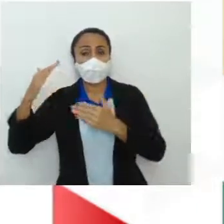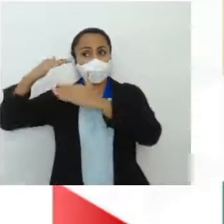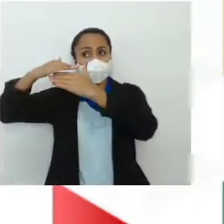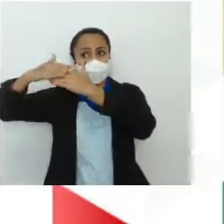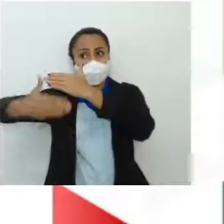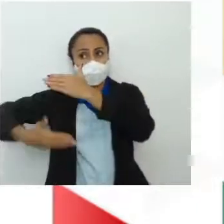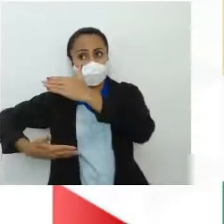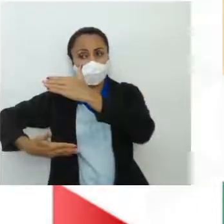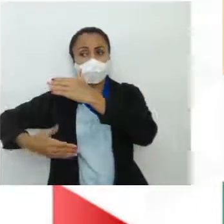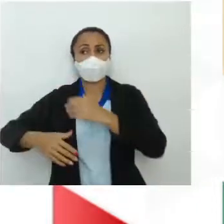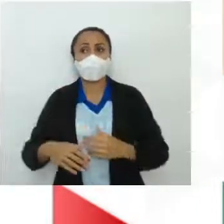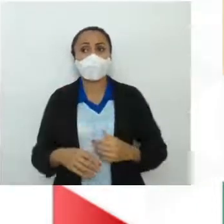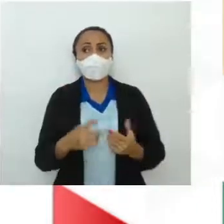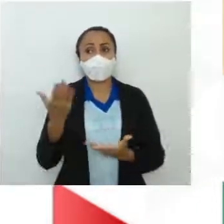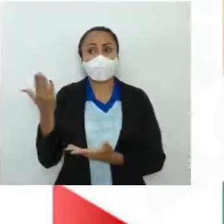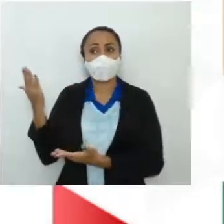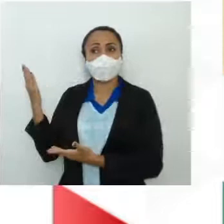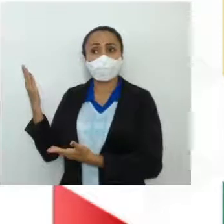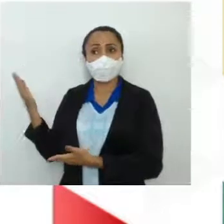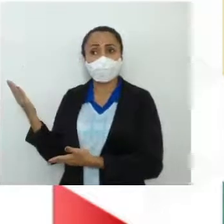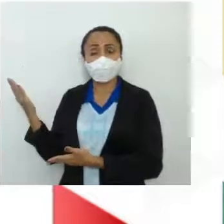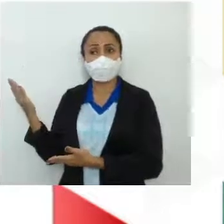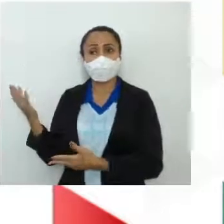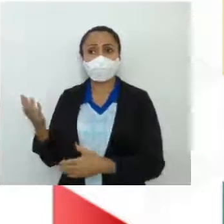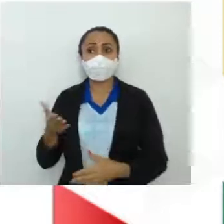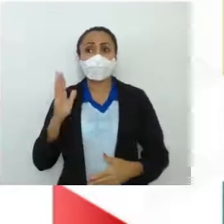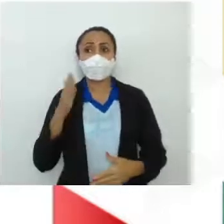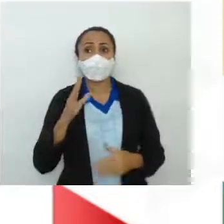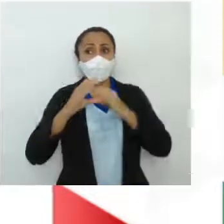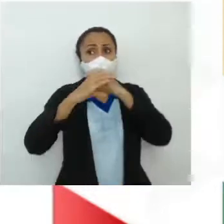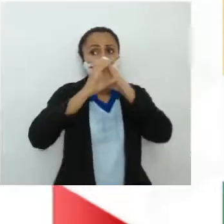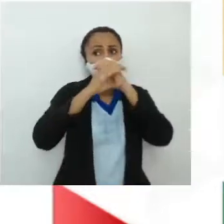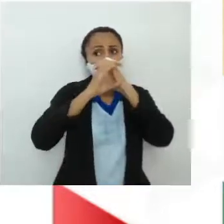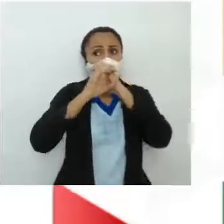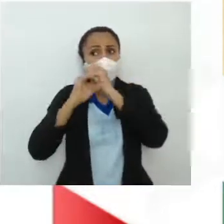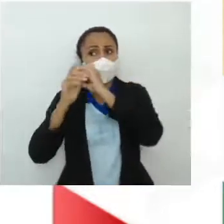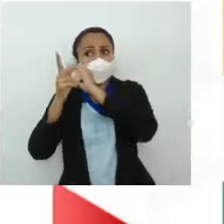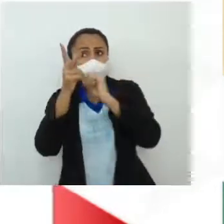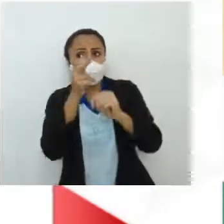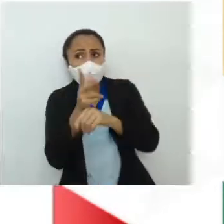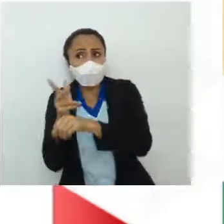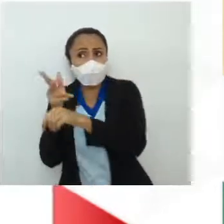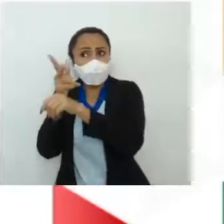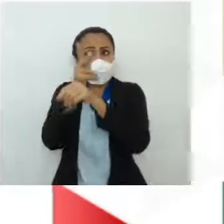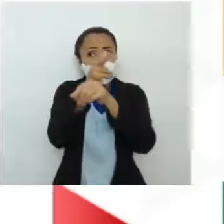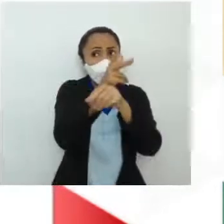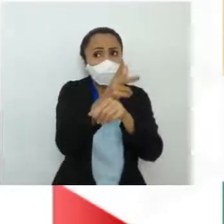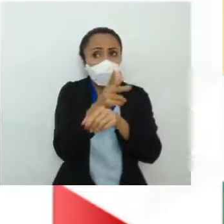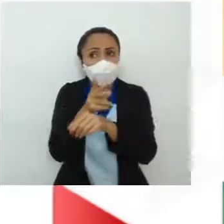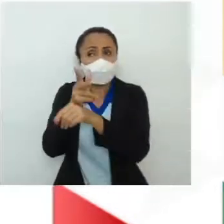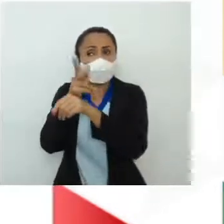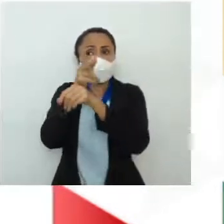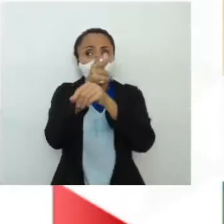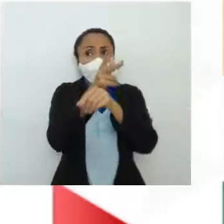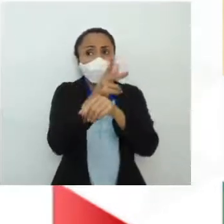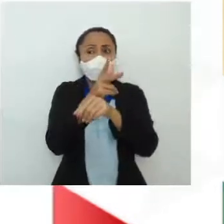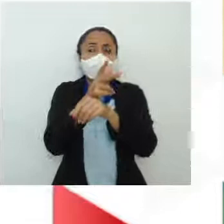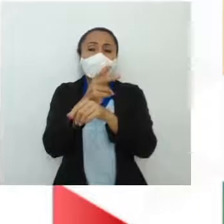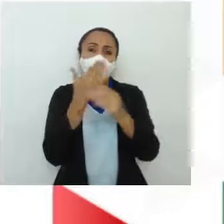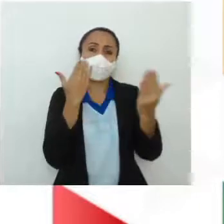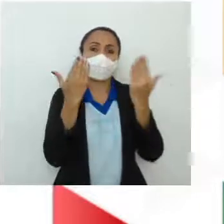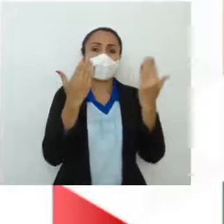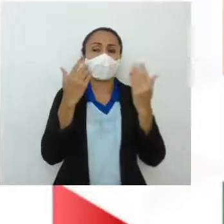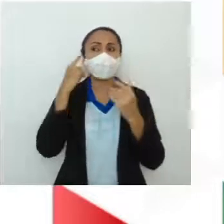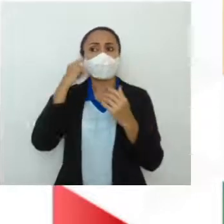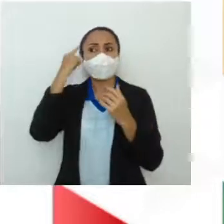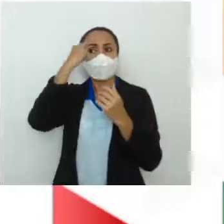que vocês podem observar aí, já é a imagem da câmera em relação ao órgão, né, do olho, ou seja,